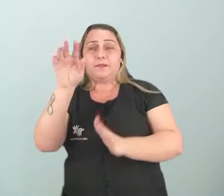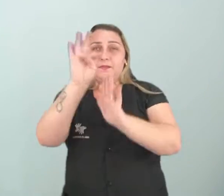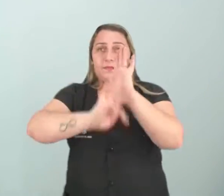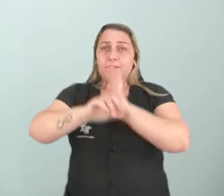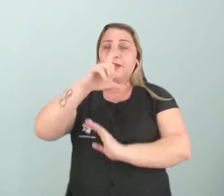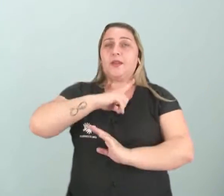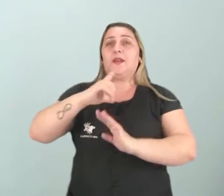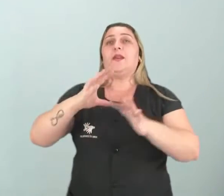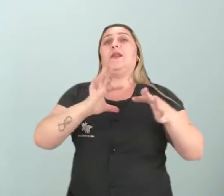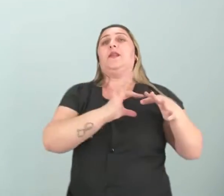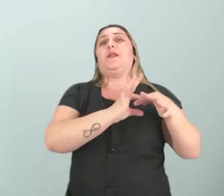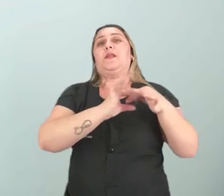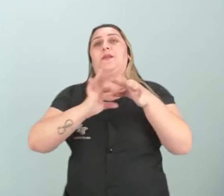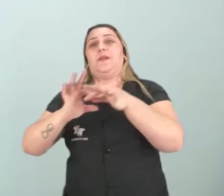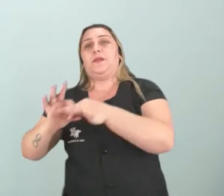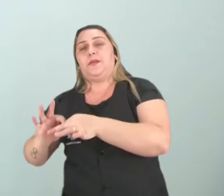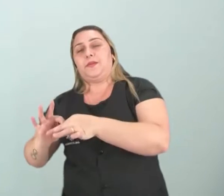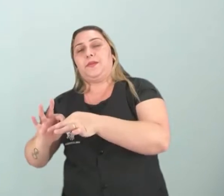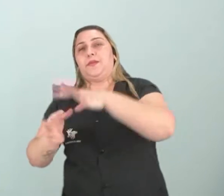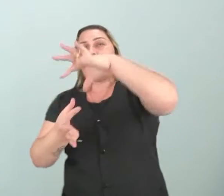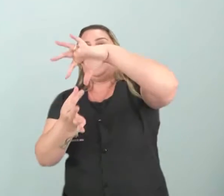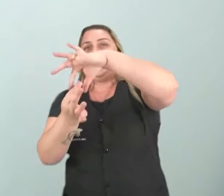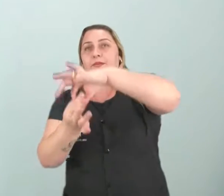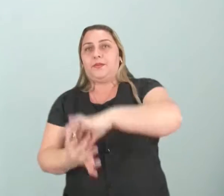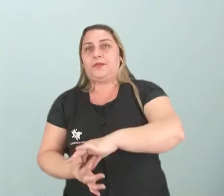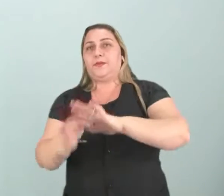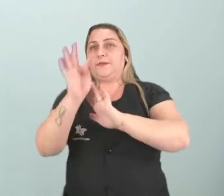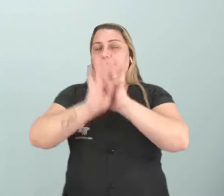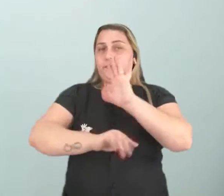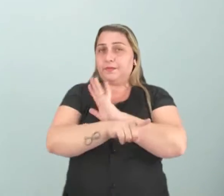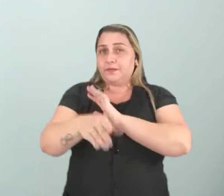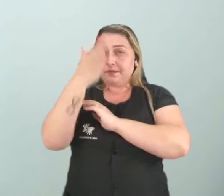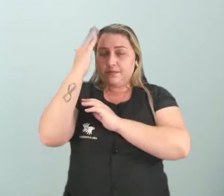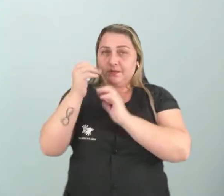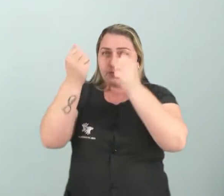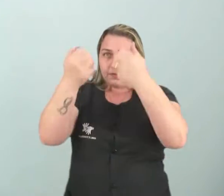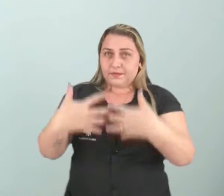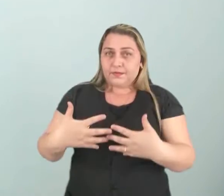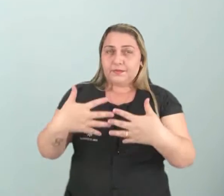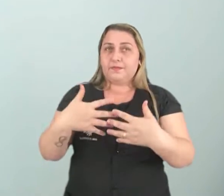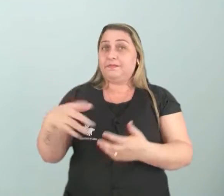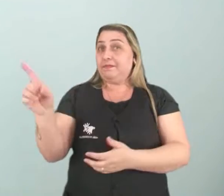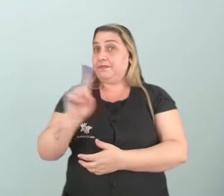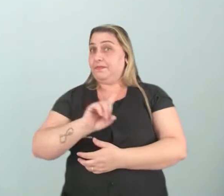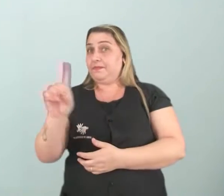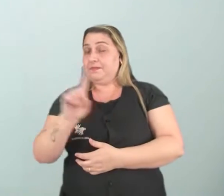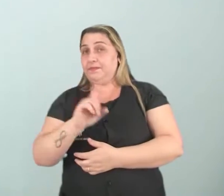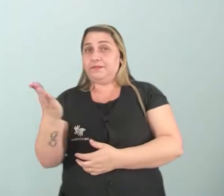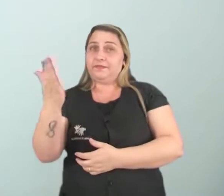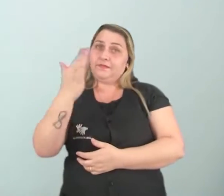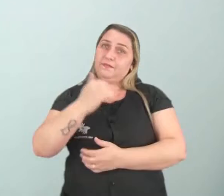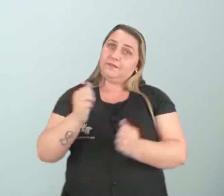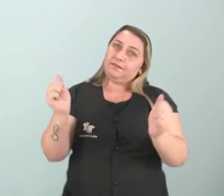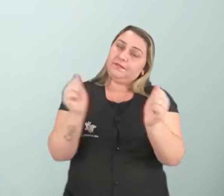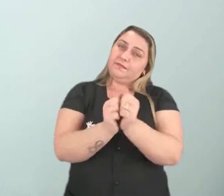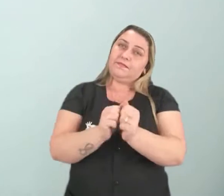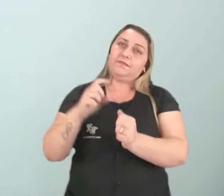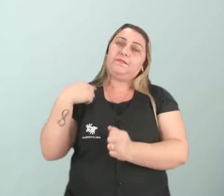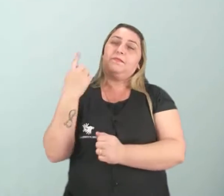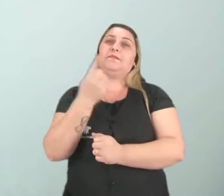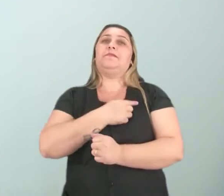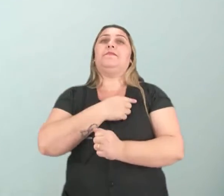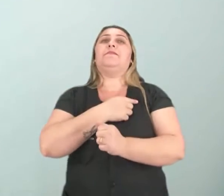tenha coerência e coesão textual. Você saberia explicar? Não? Então vamos lá com a